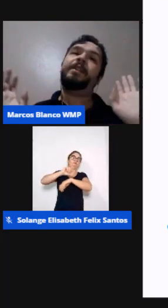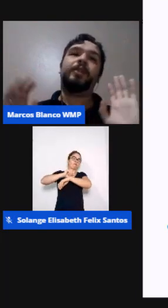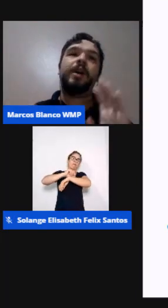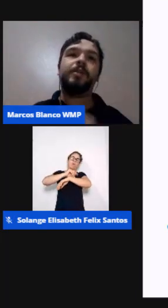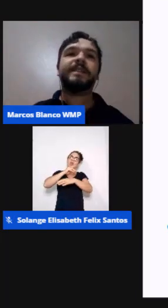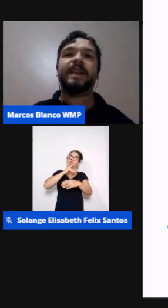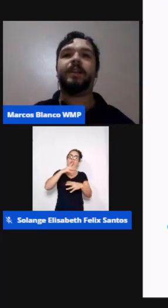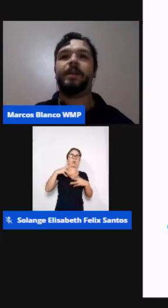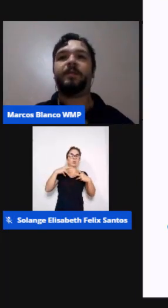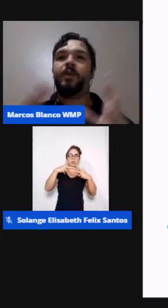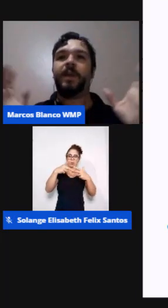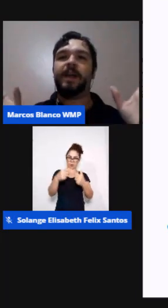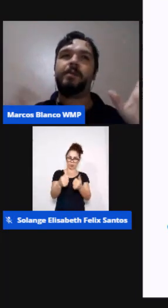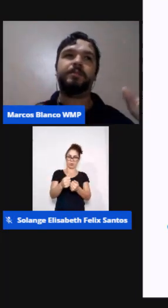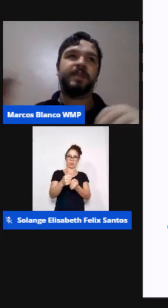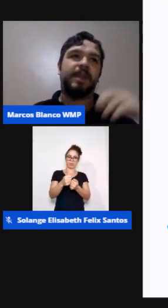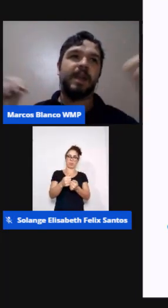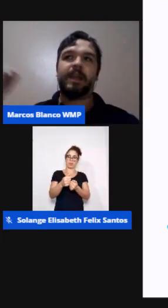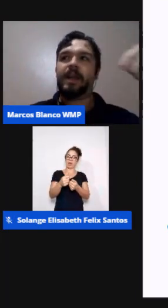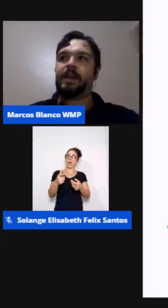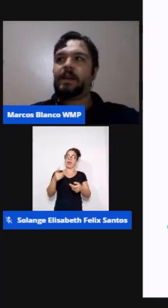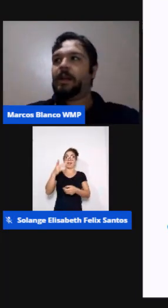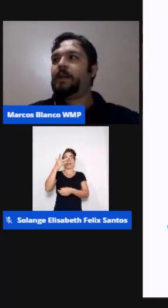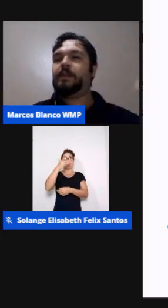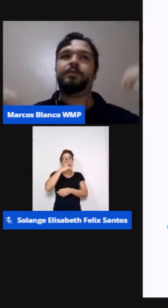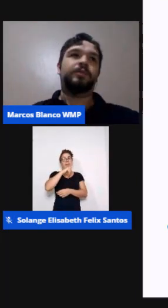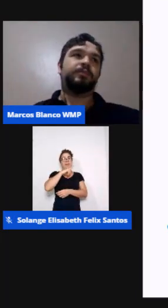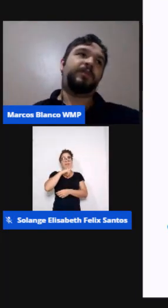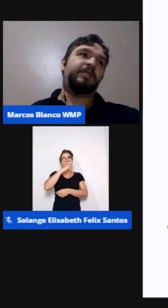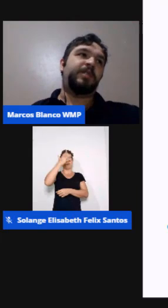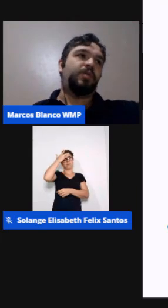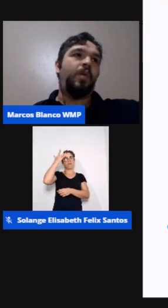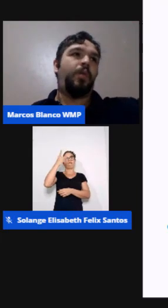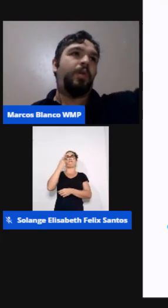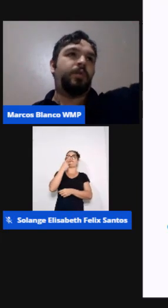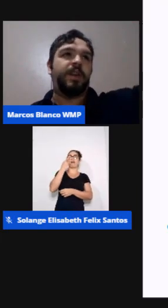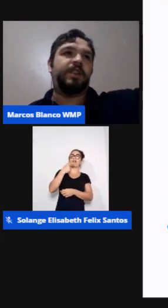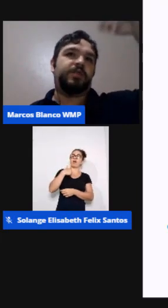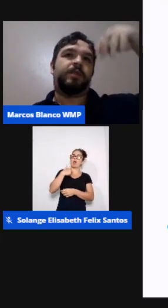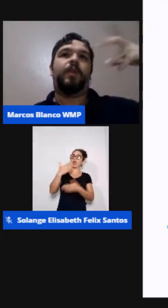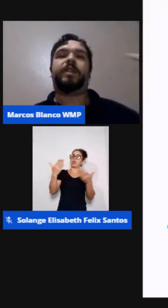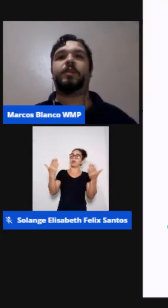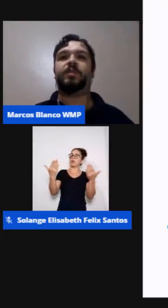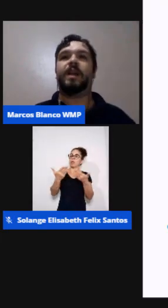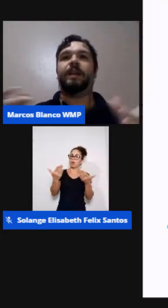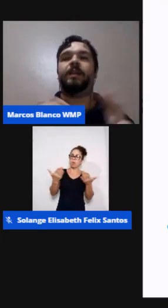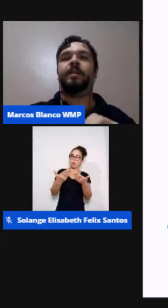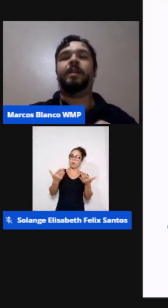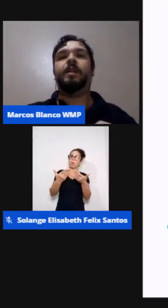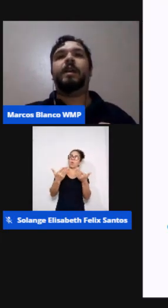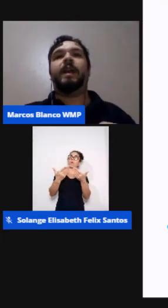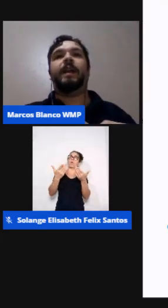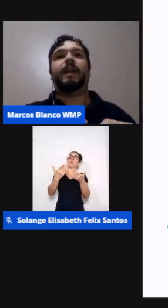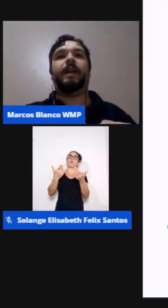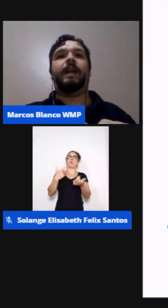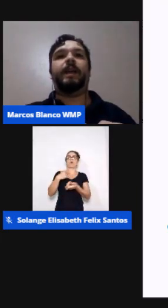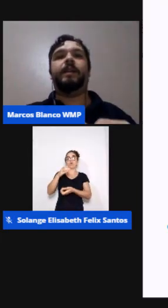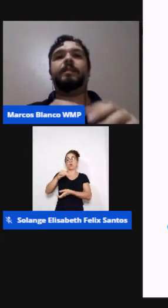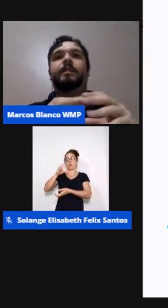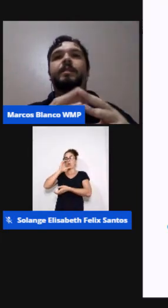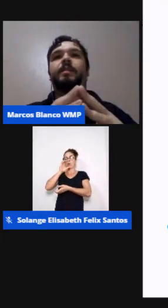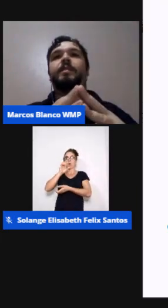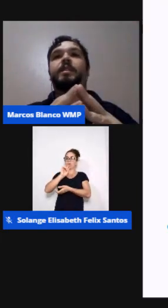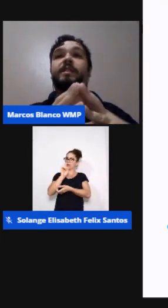até hoje. Não aconselho, né? Porque formiga é um ser que anda, infelizmente, no cocô, no lixo, e volta para a açucareira.